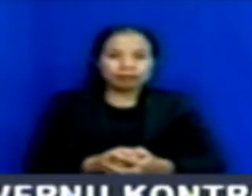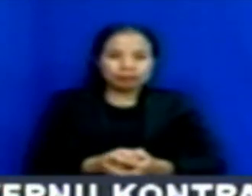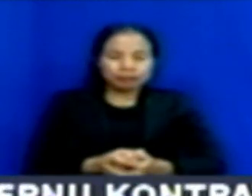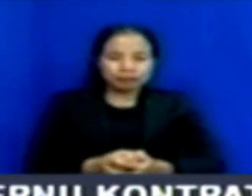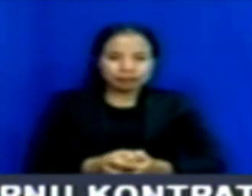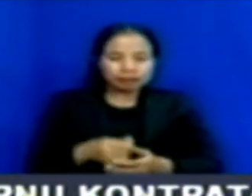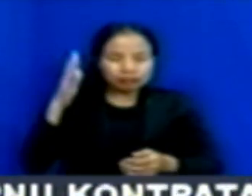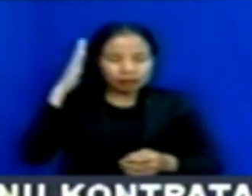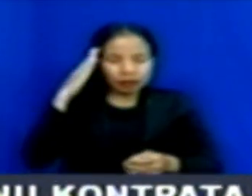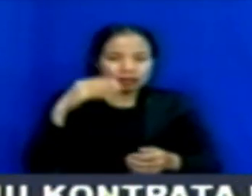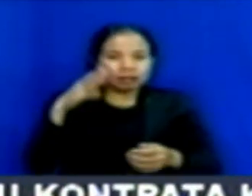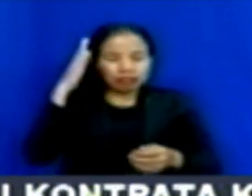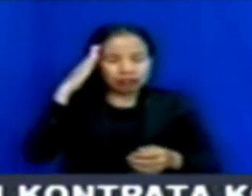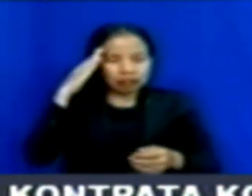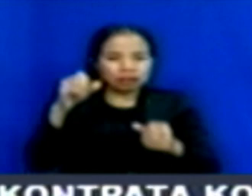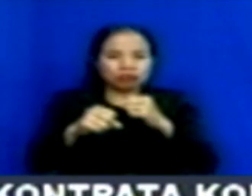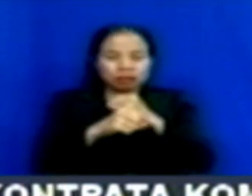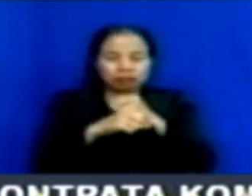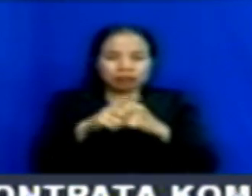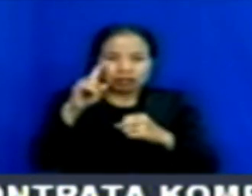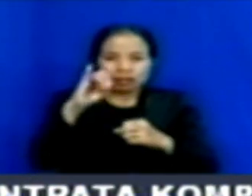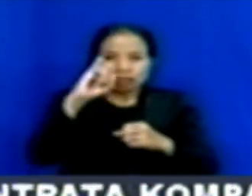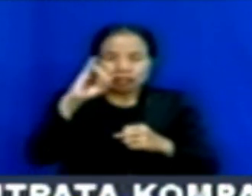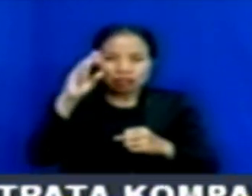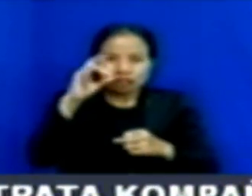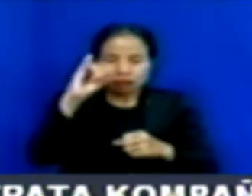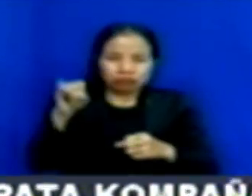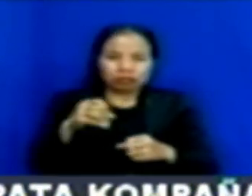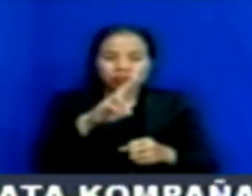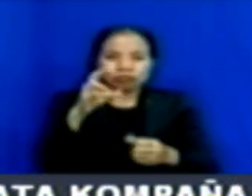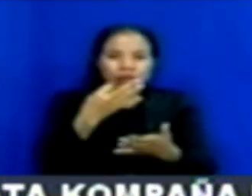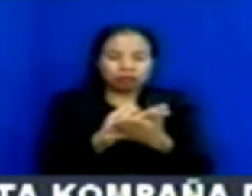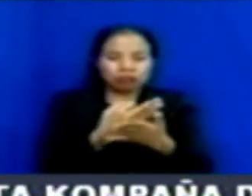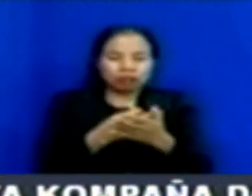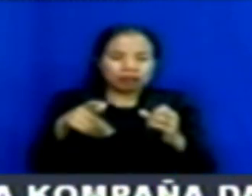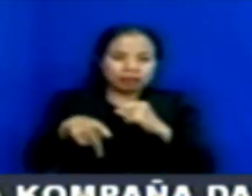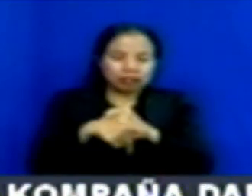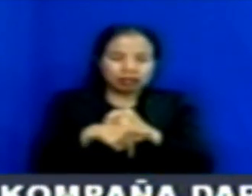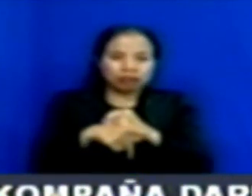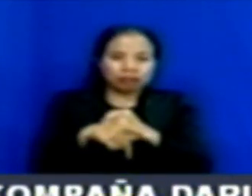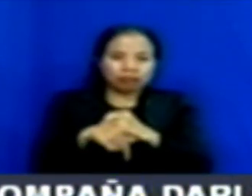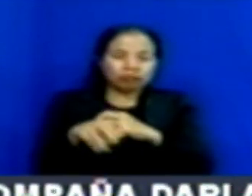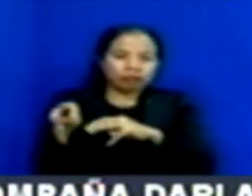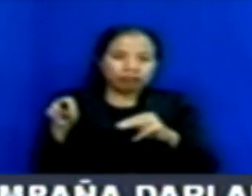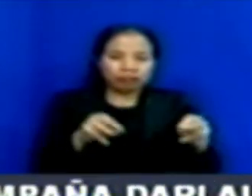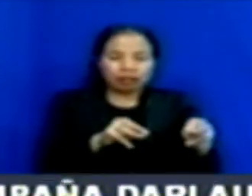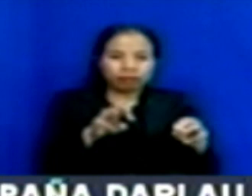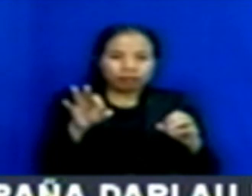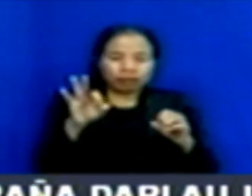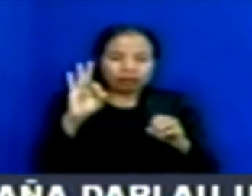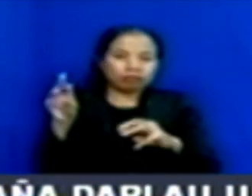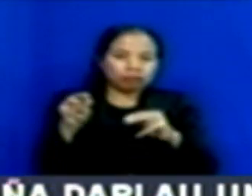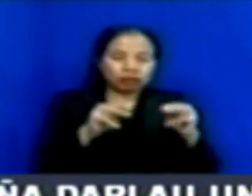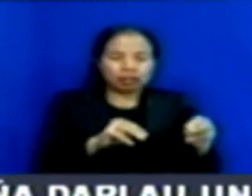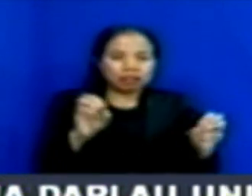Tuir cronologia desconfia suspeito IDZ, usa osan partido frente mudança nian la ia conhecimento russi